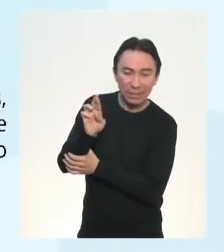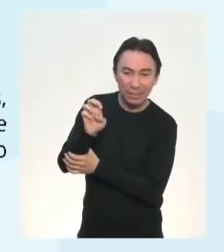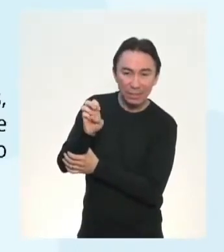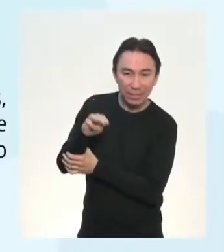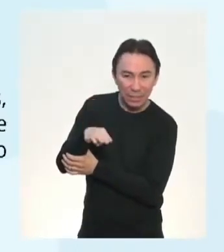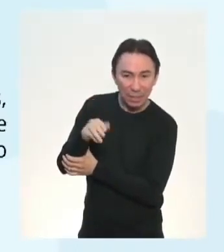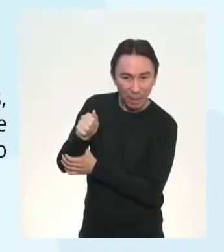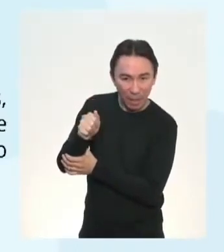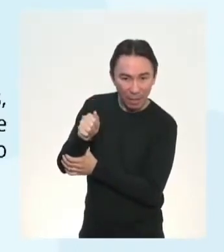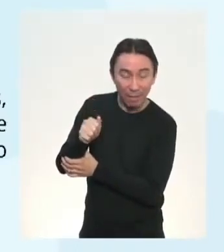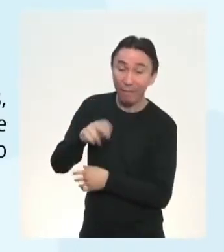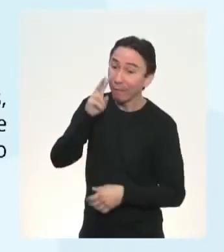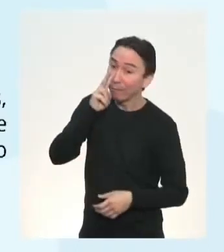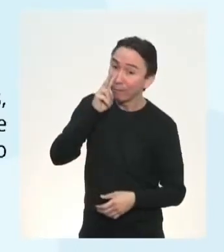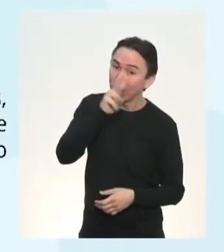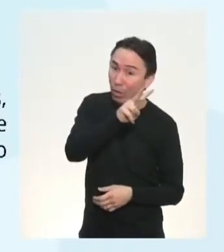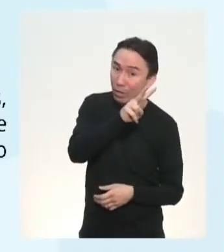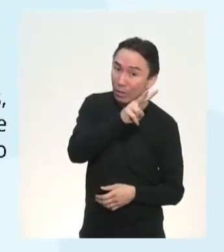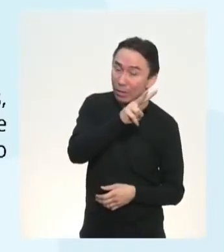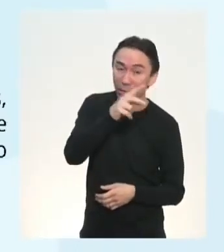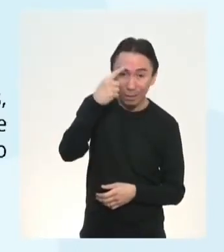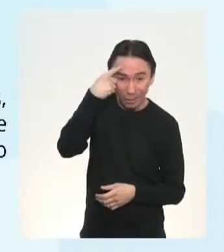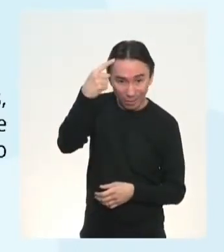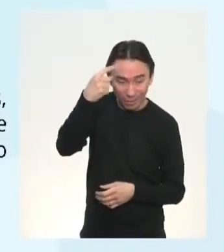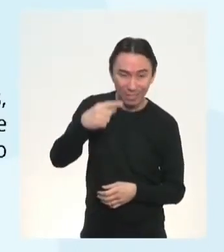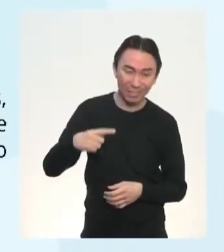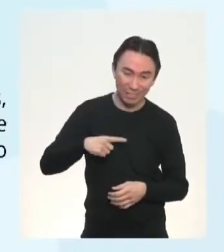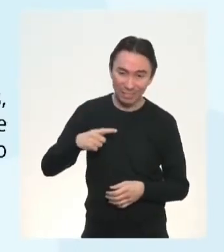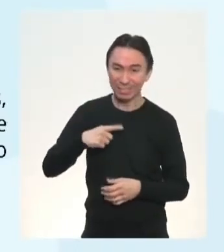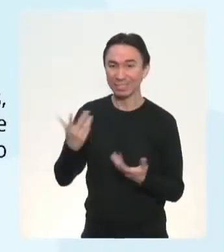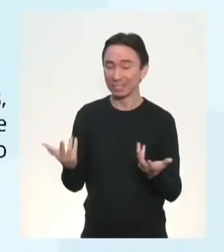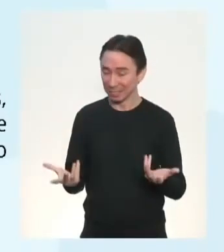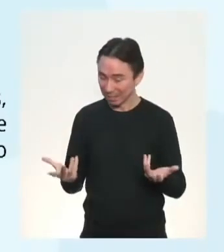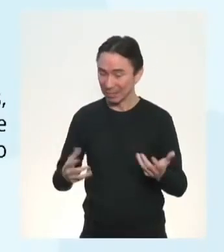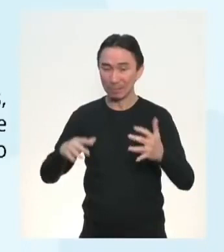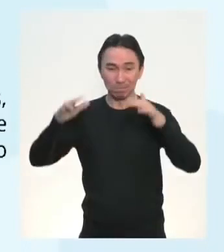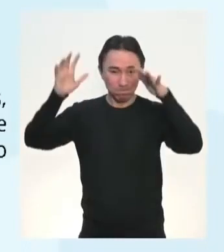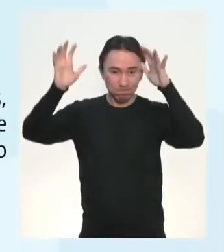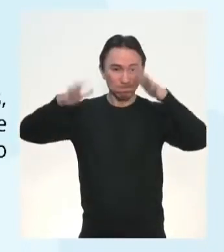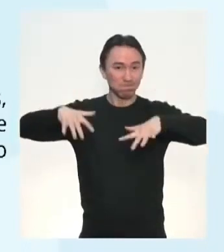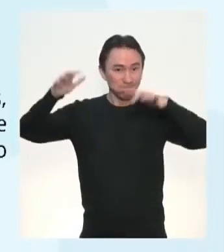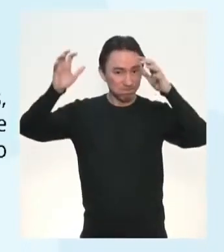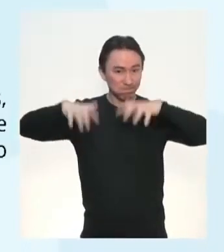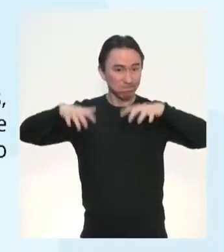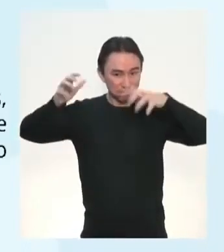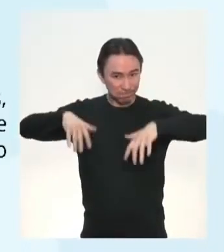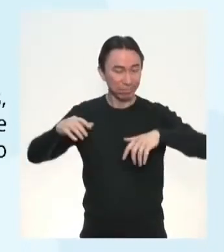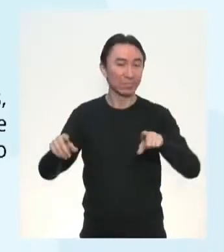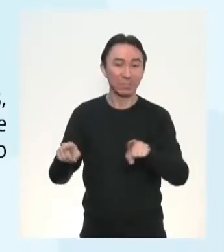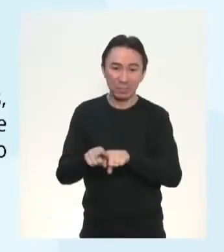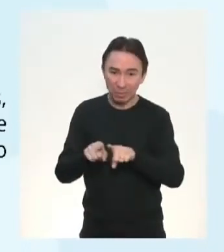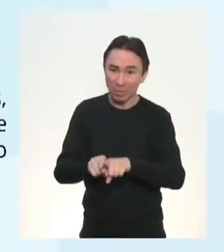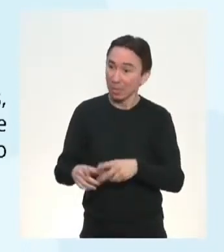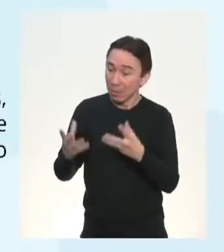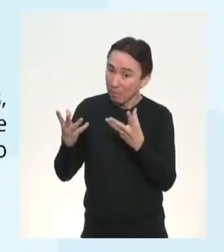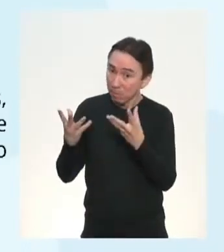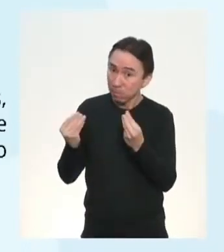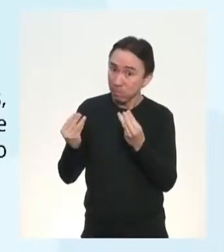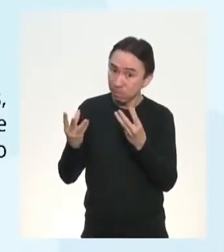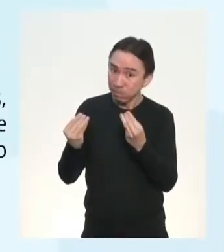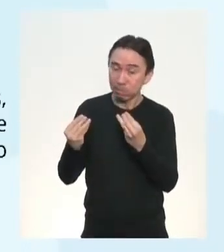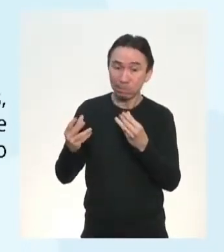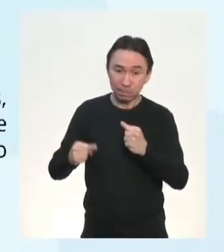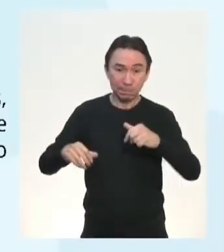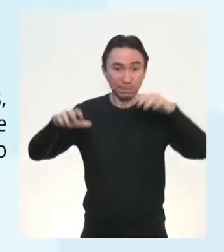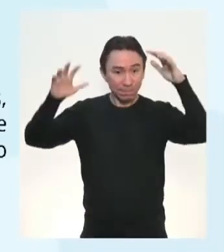das chuvas, né? Então, as chuvas estão sendo muito intensas, mais fortes, em maior quantidade, tá? Eventos